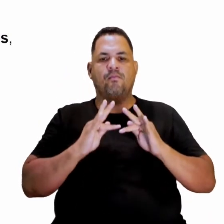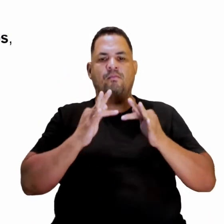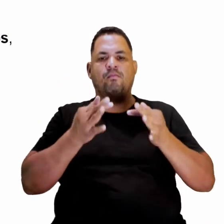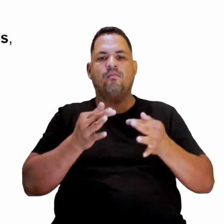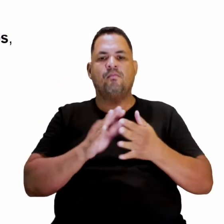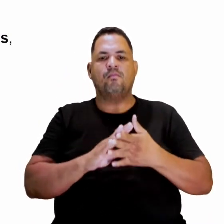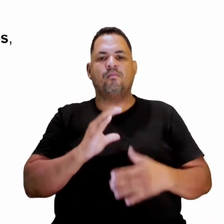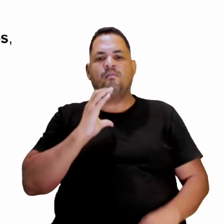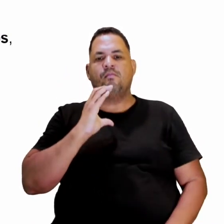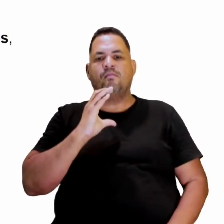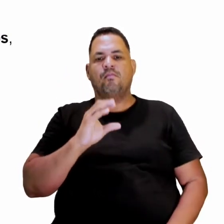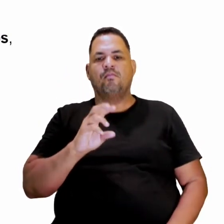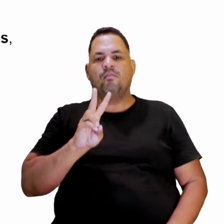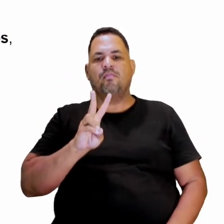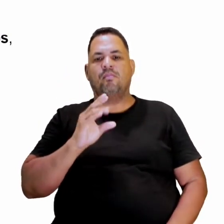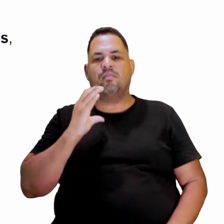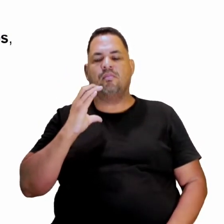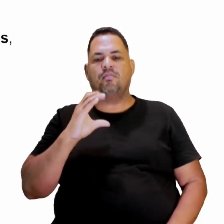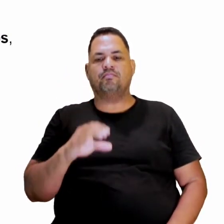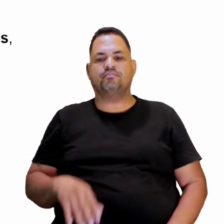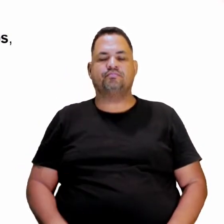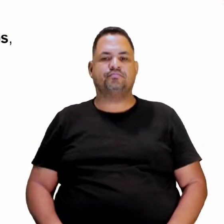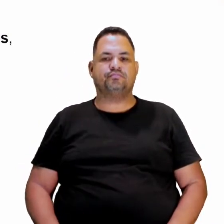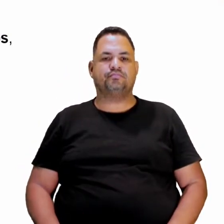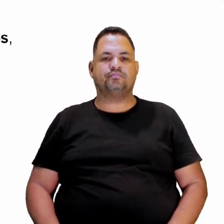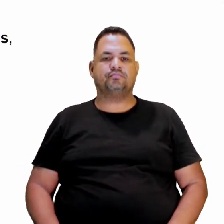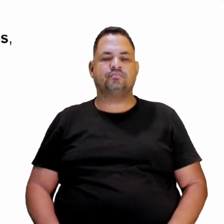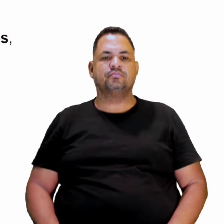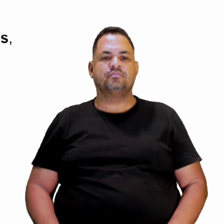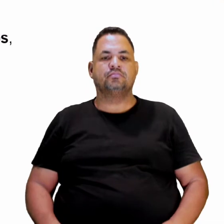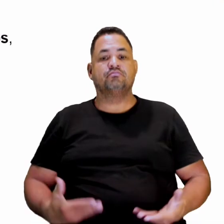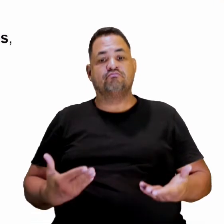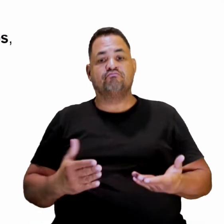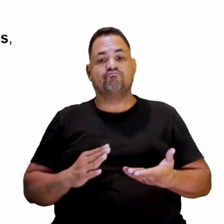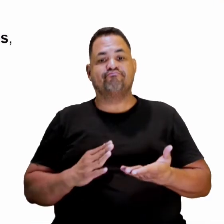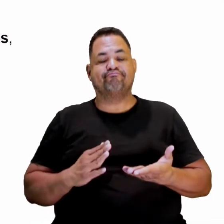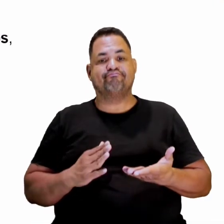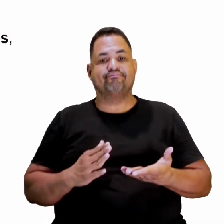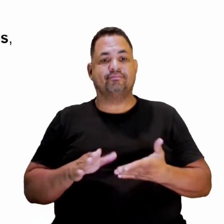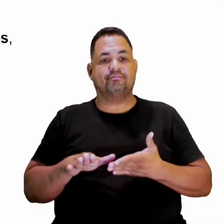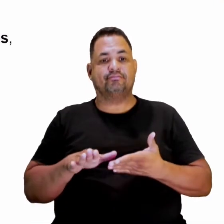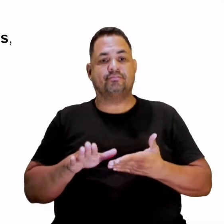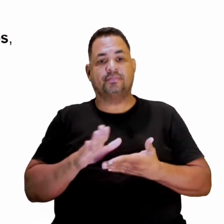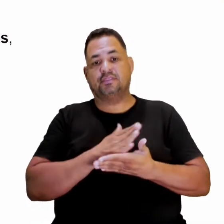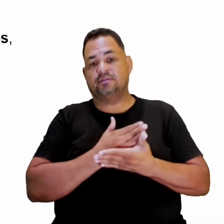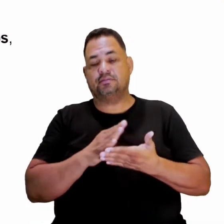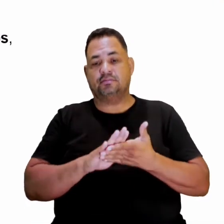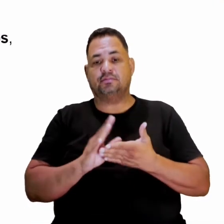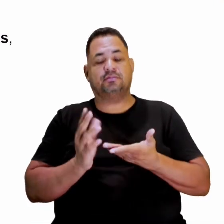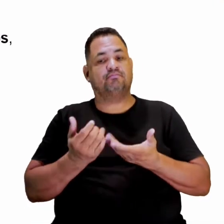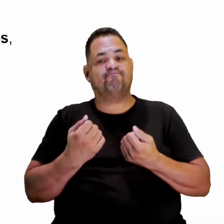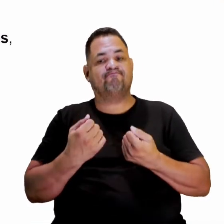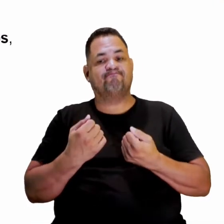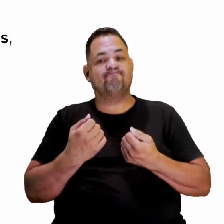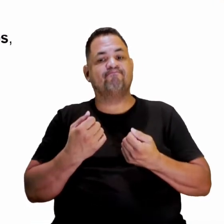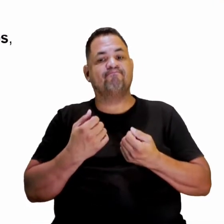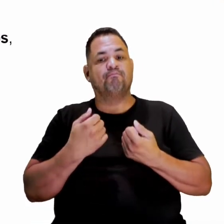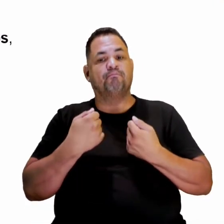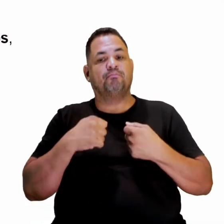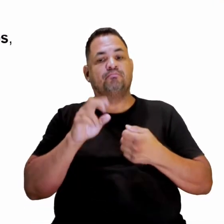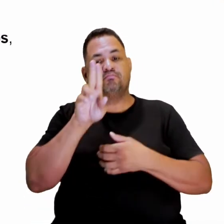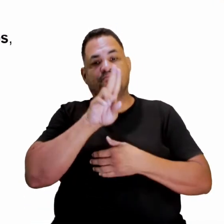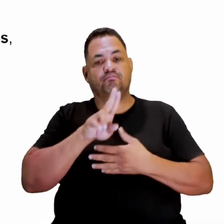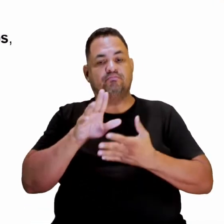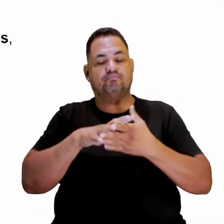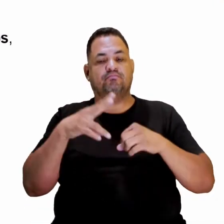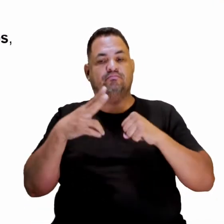vogal, consoante, mas nem sempre você vai usar essa regra, certo? Para